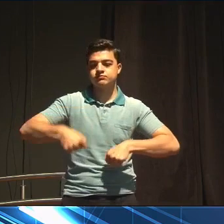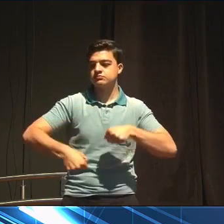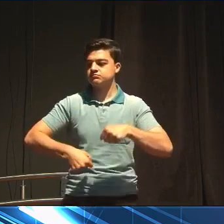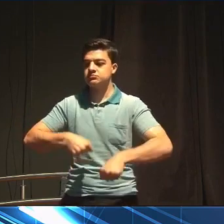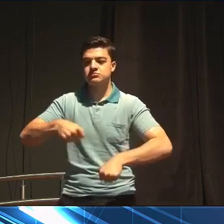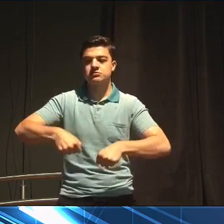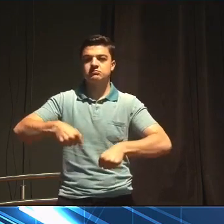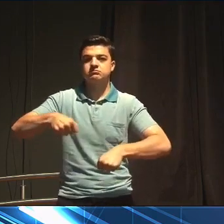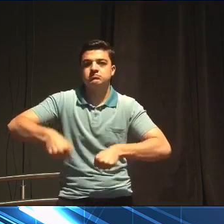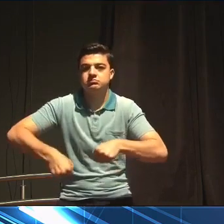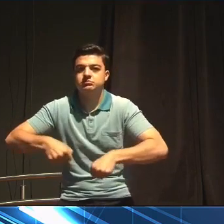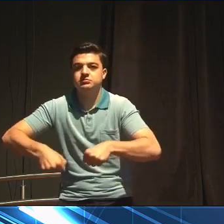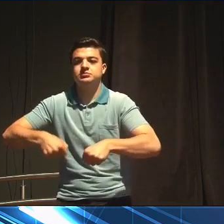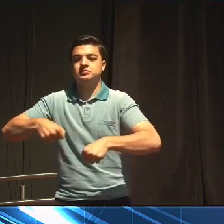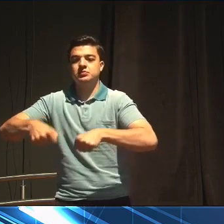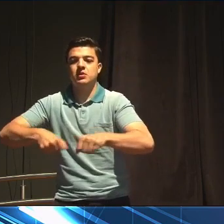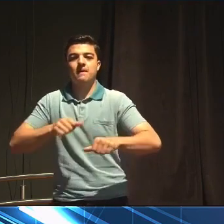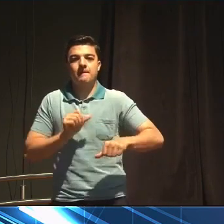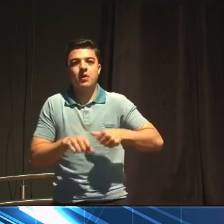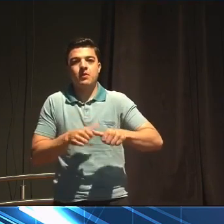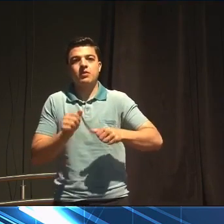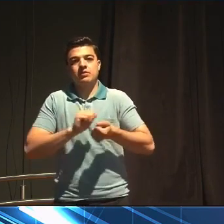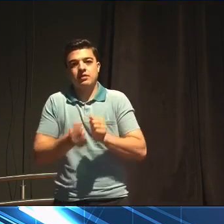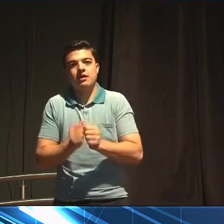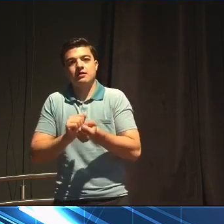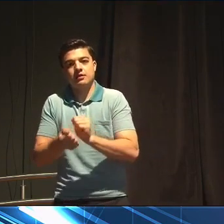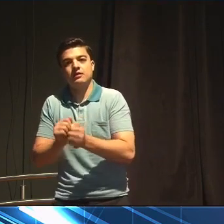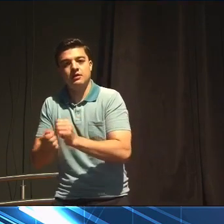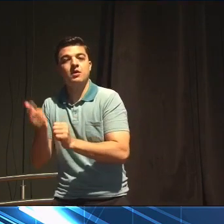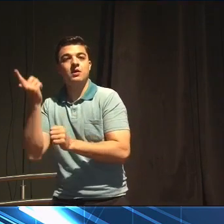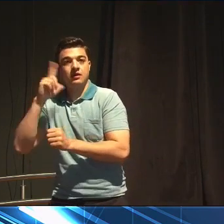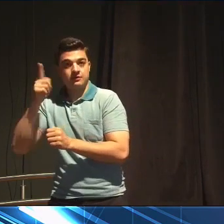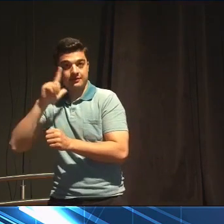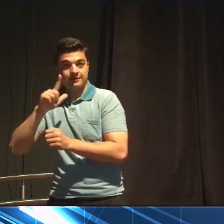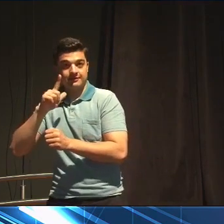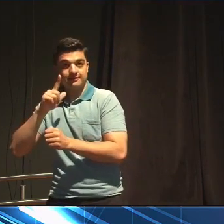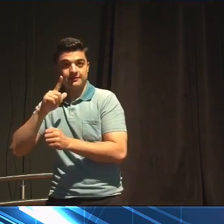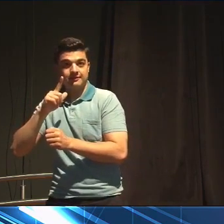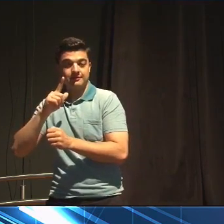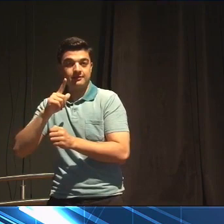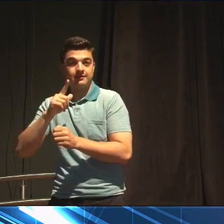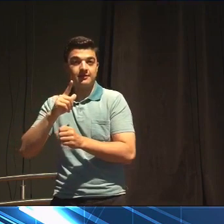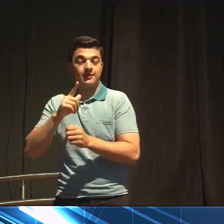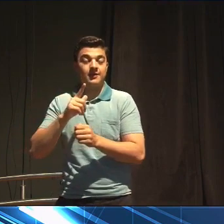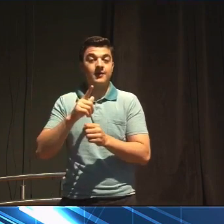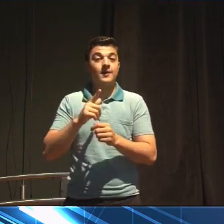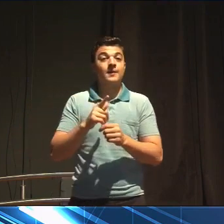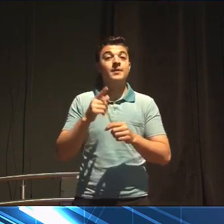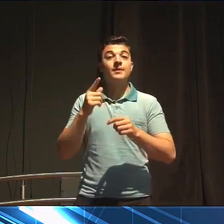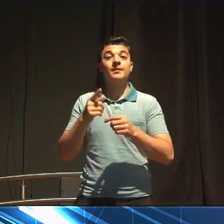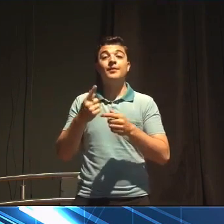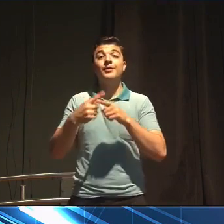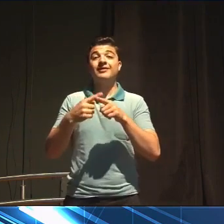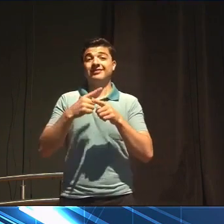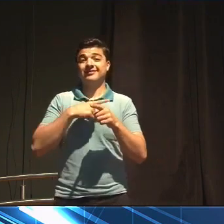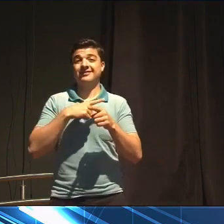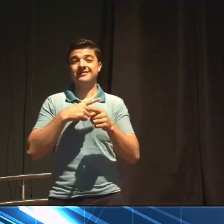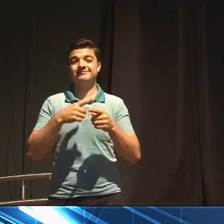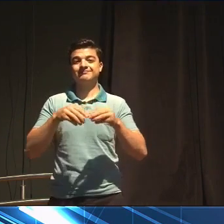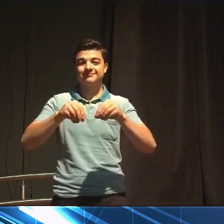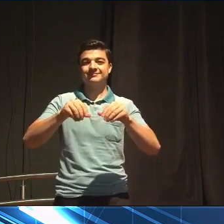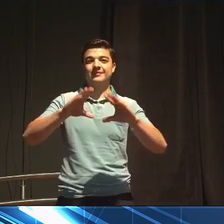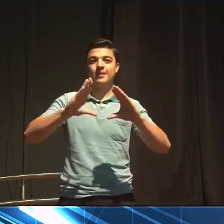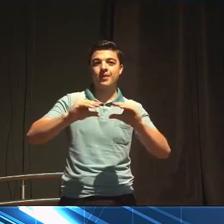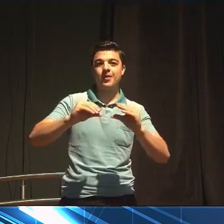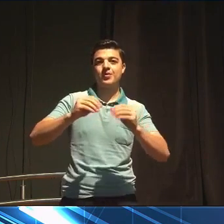de paralelismo, de colocar diversos robôs treinando em paralelo, com diversos tipos de terreno, ele